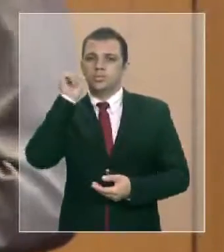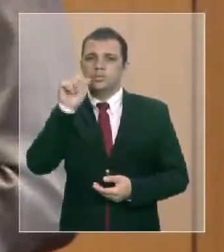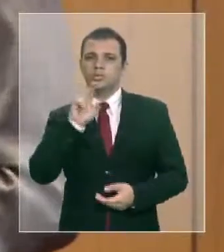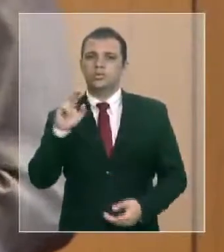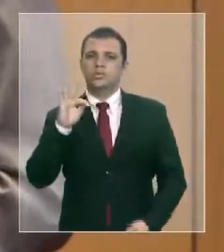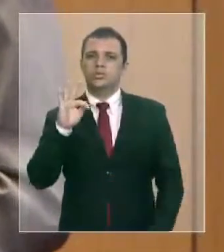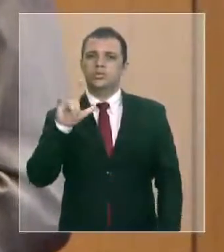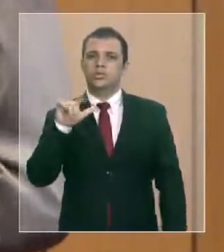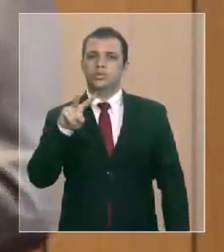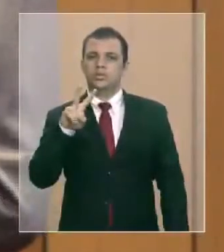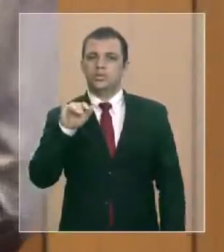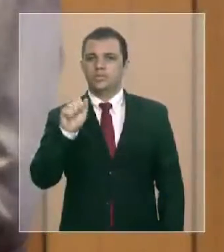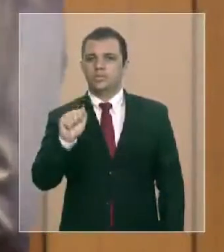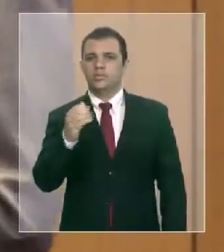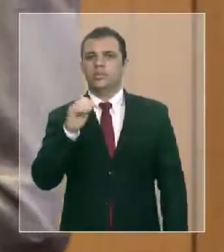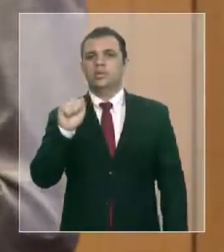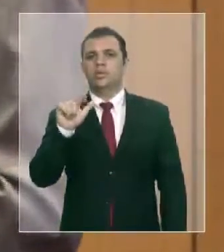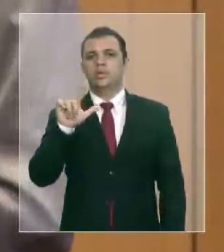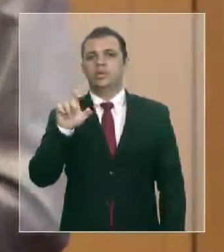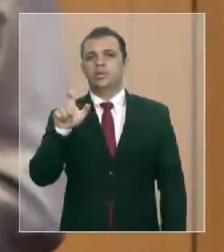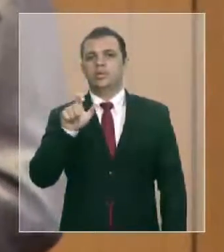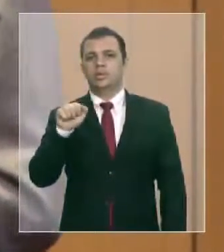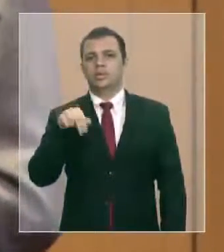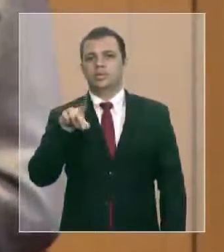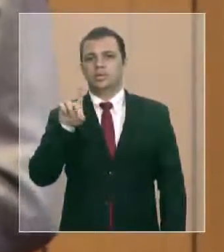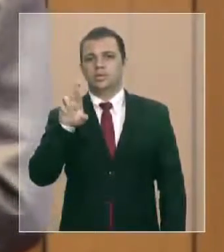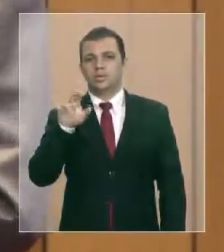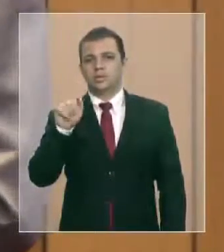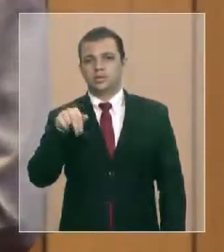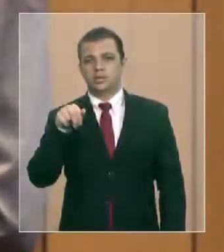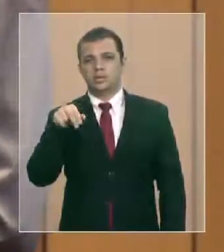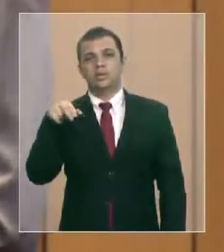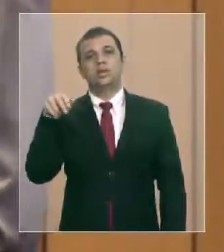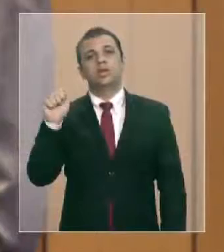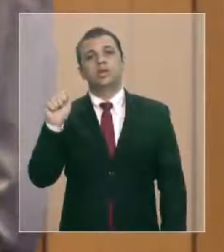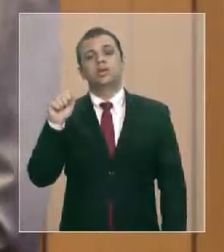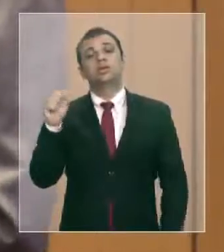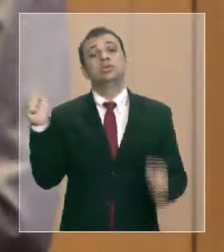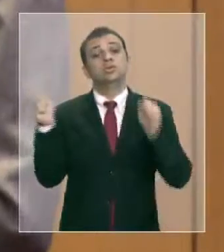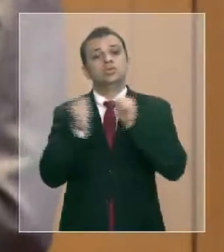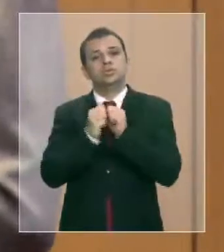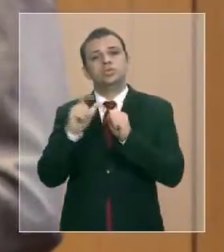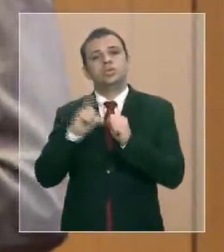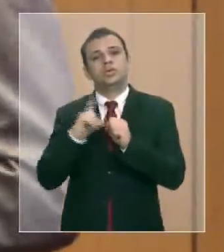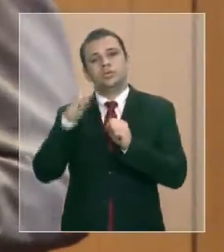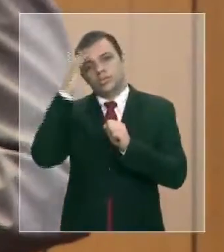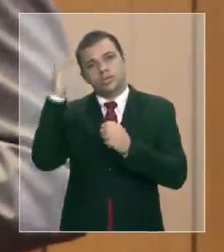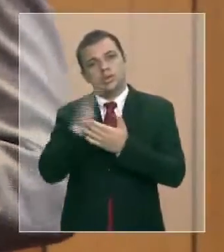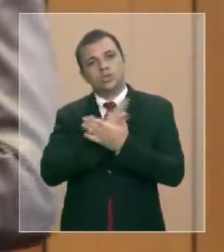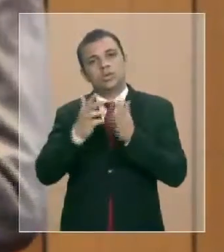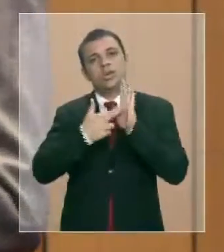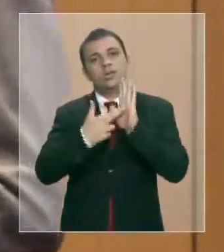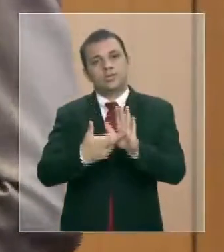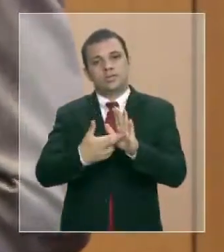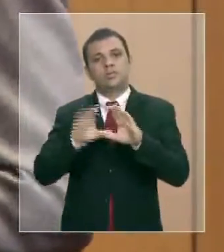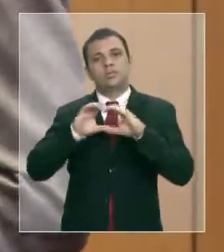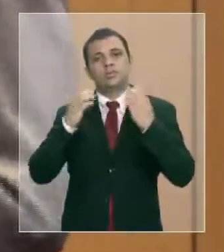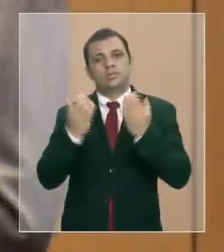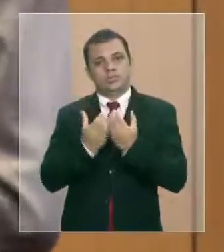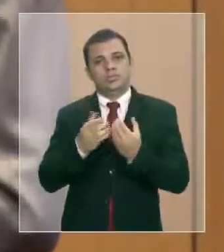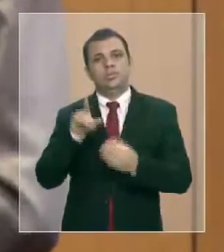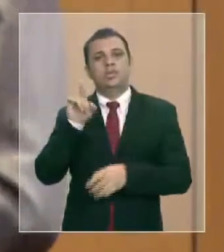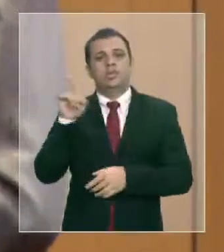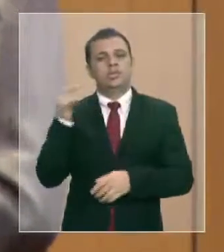uma comunidade muito importante hoje para a região metropolitana, que é o Residencial Nova Vida, uma comunidade que hoje